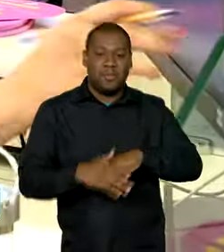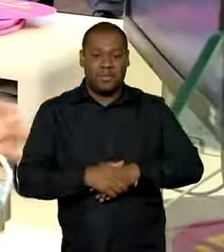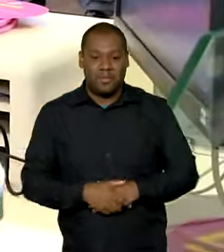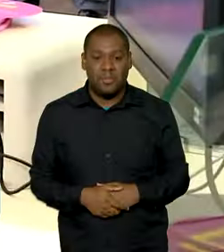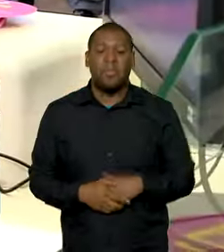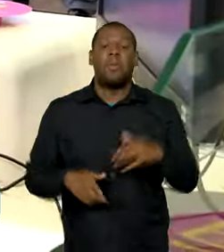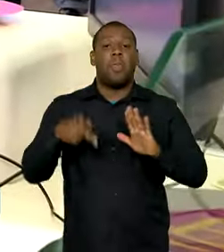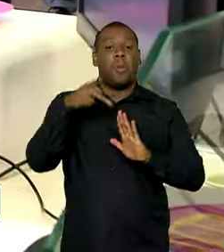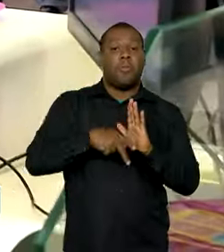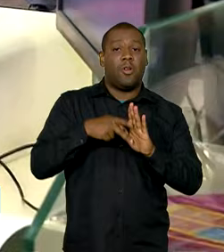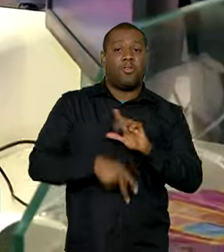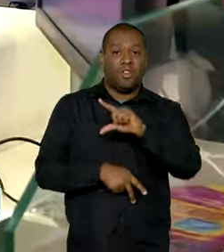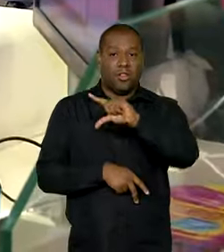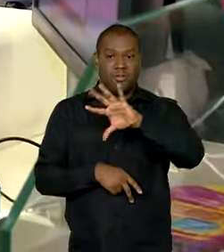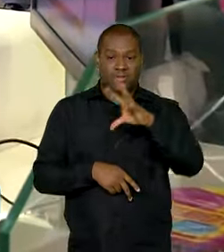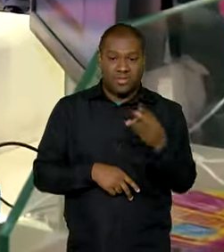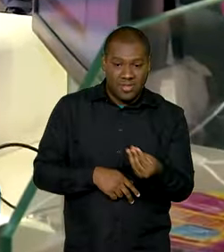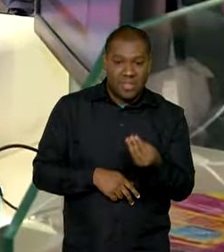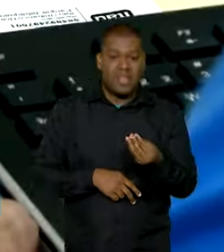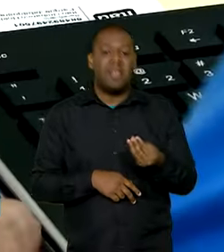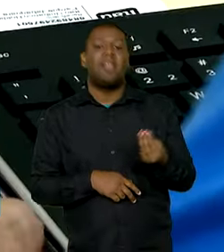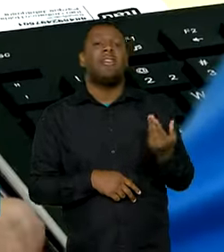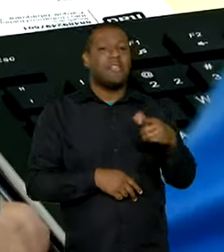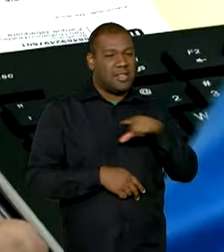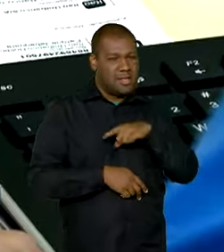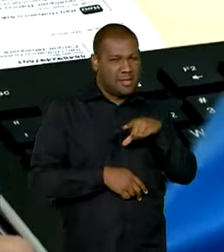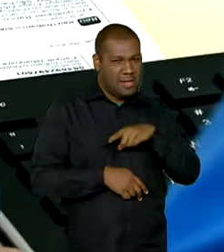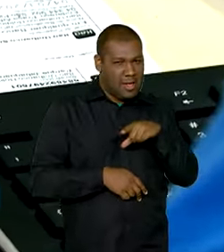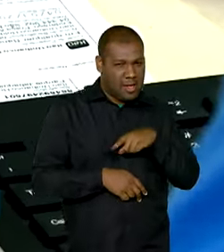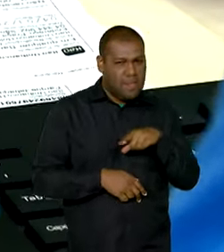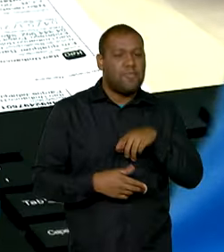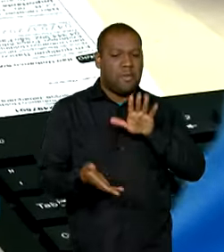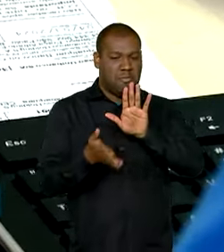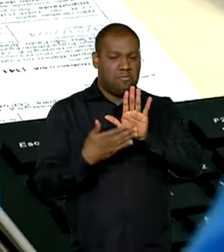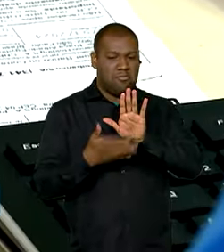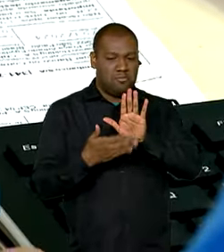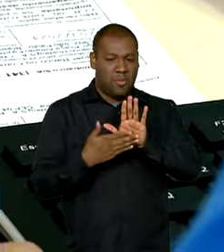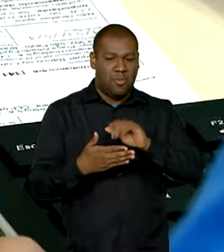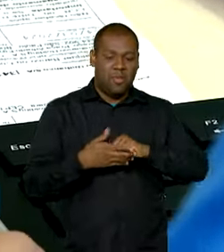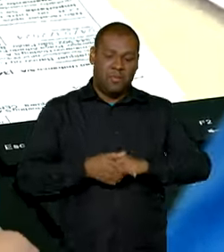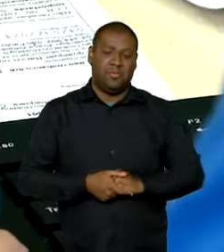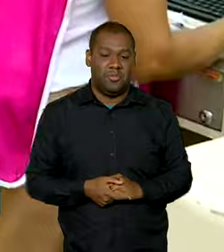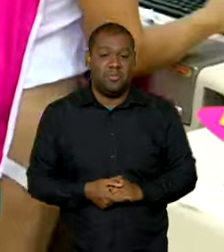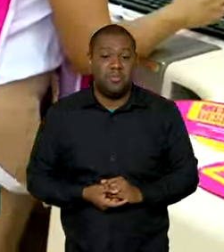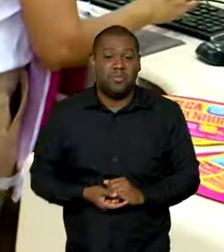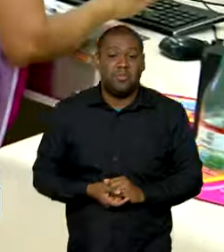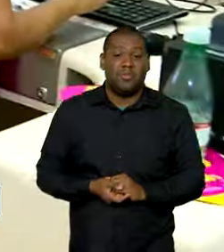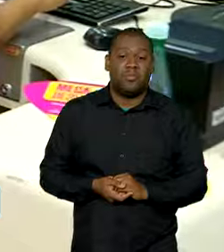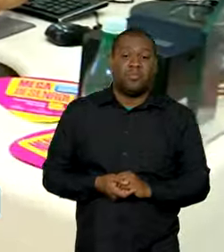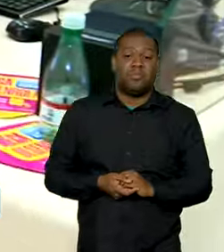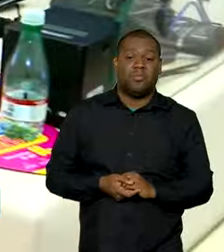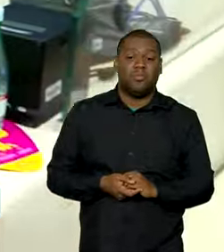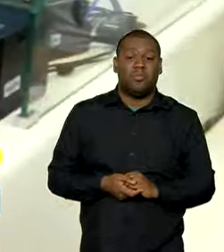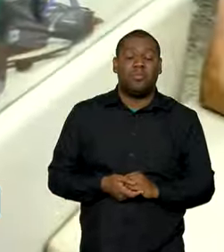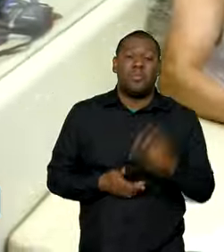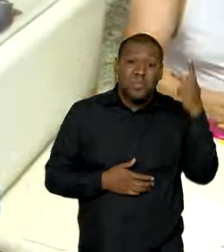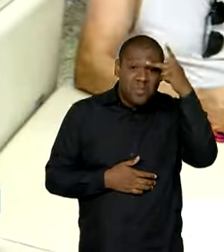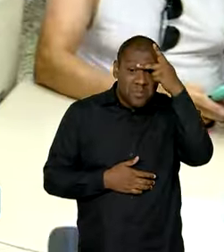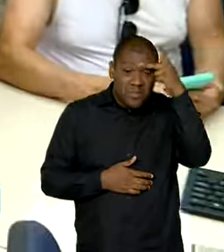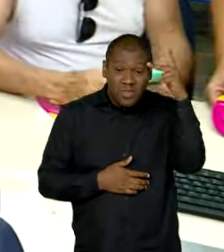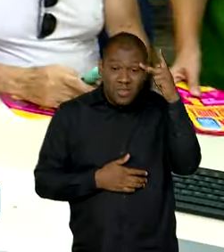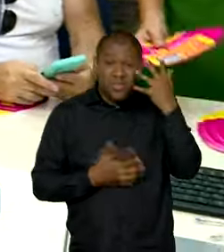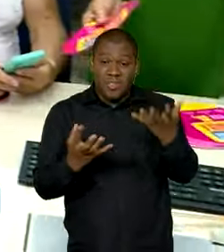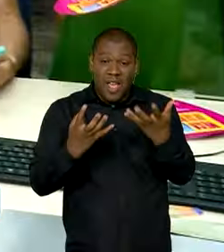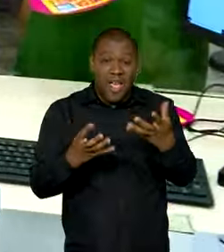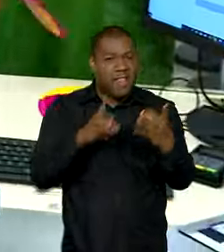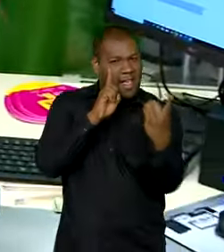possível ver as ofertas disponíveis para cada caso, sem nenhum tipo de taxa ou custo adicional. E para quem prefere olho no